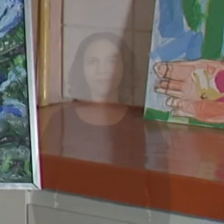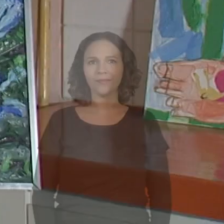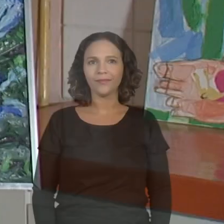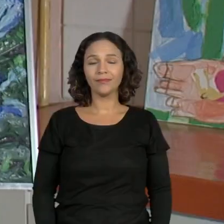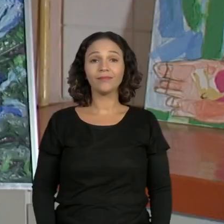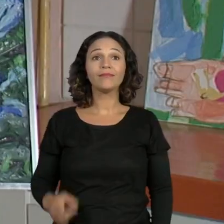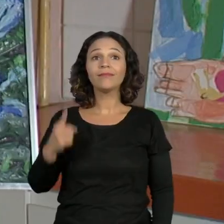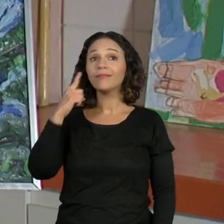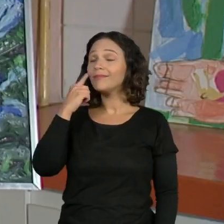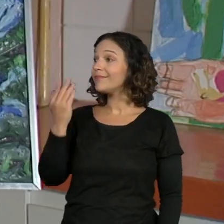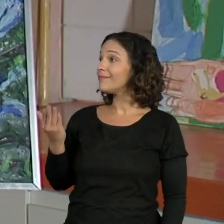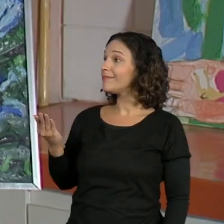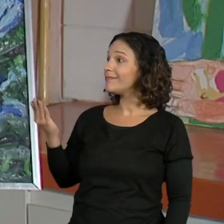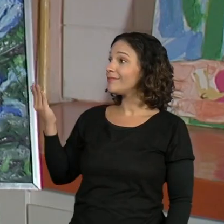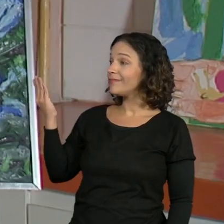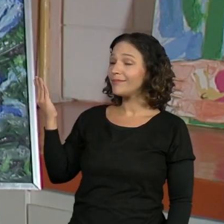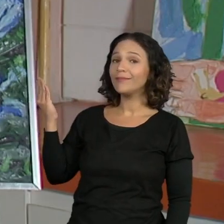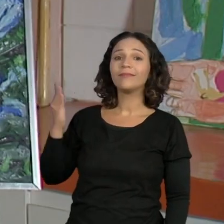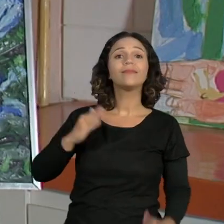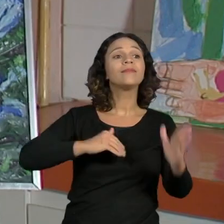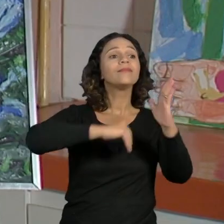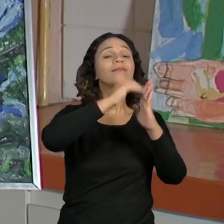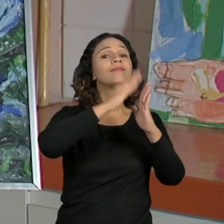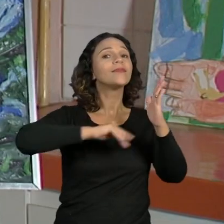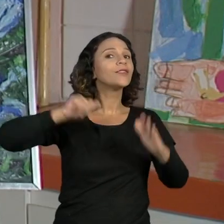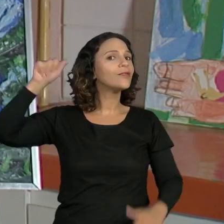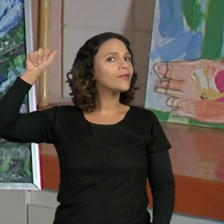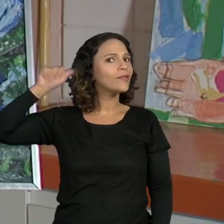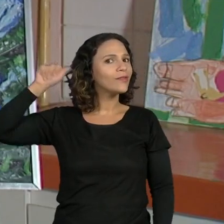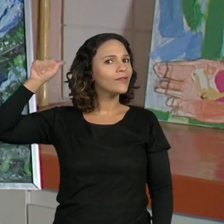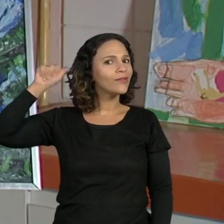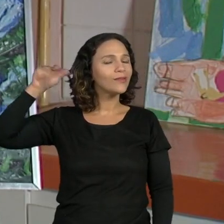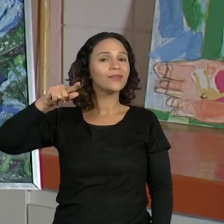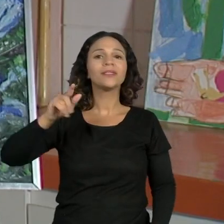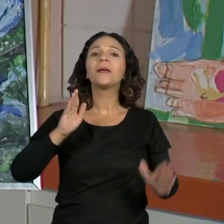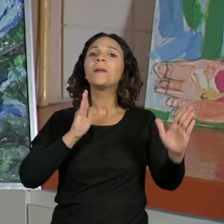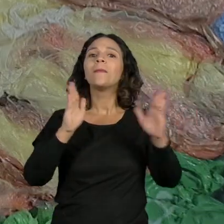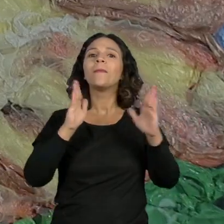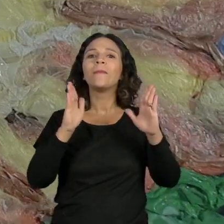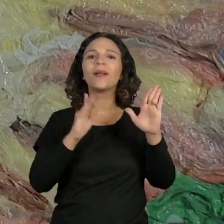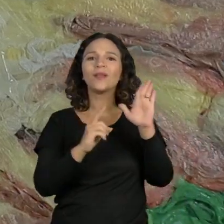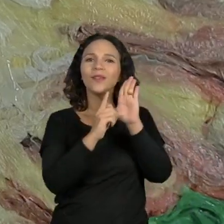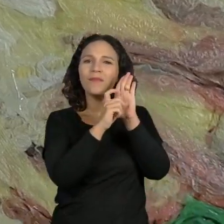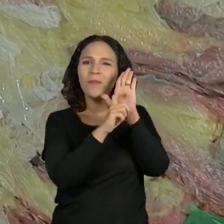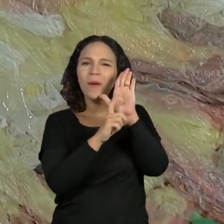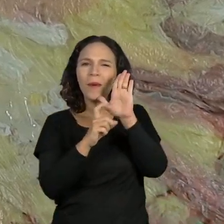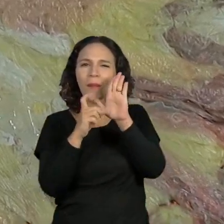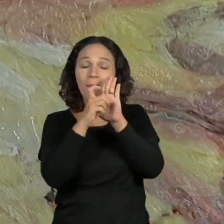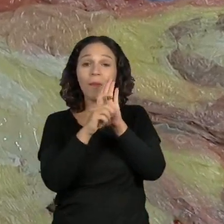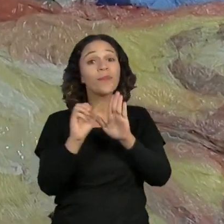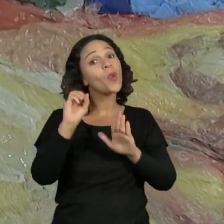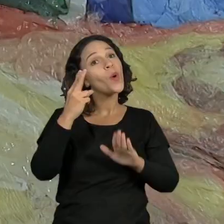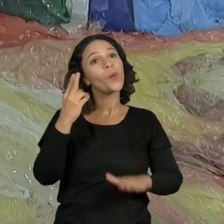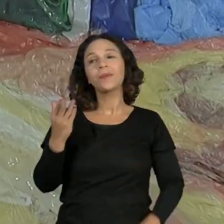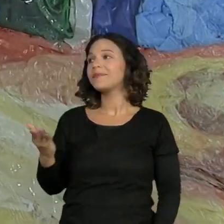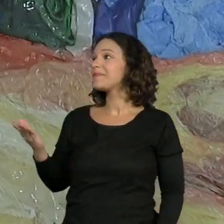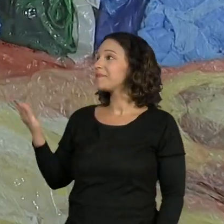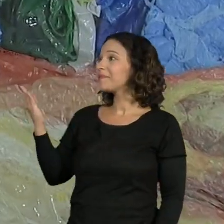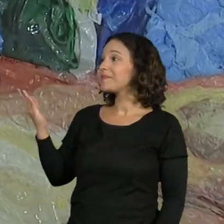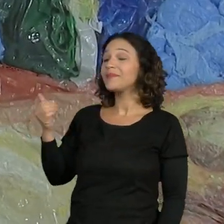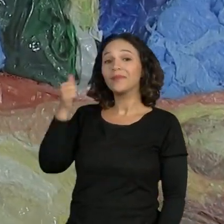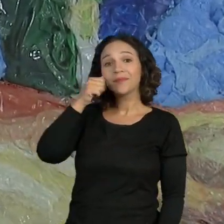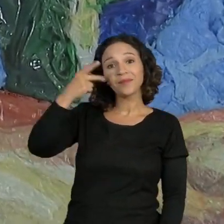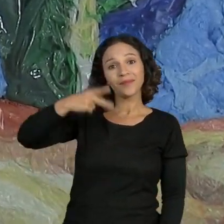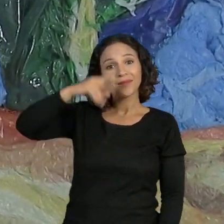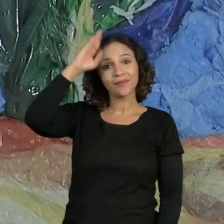A Noite Estrelada, de Vincent van Gogh, movimento pós-impressionista, ou o Abapuru, da brasileira